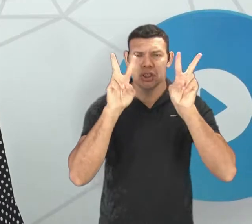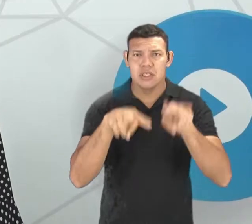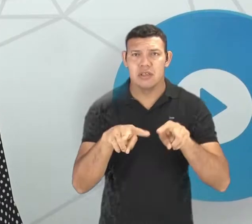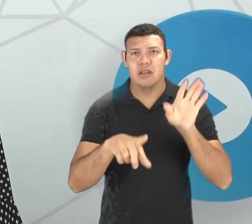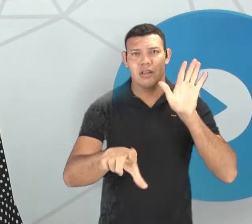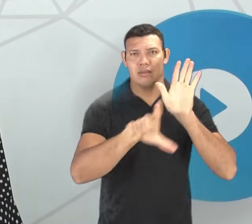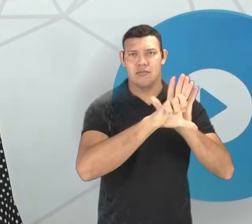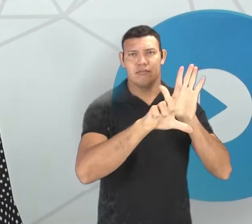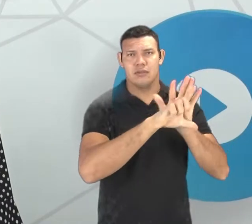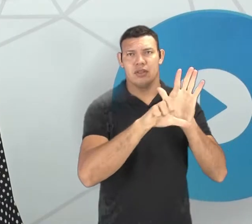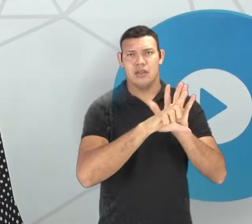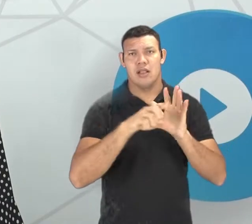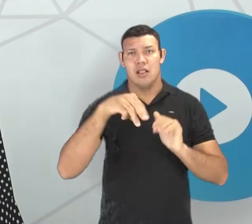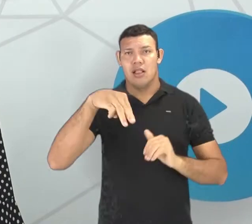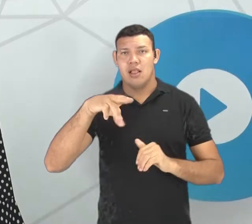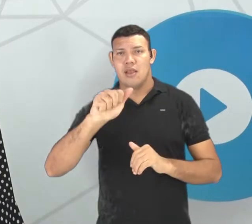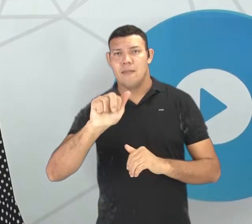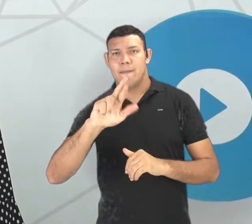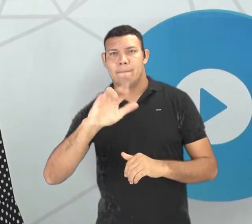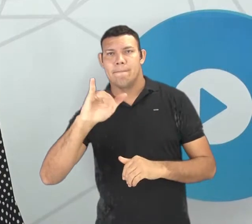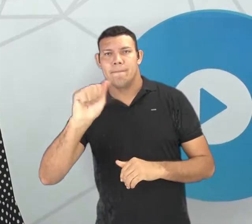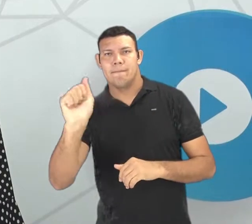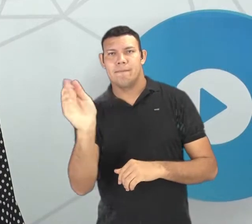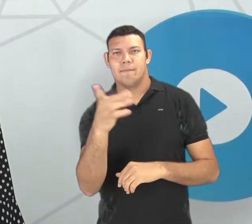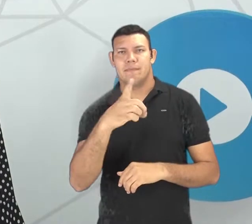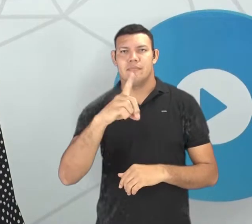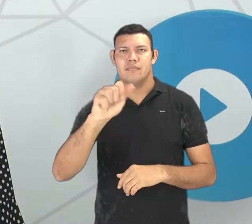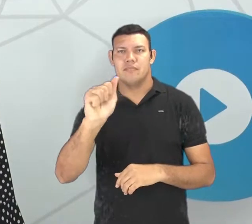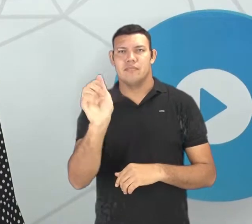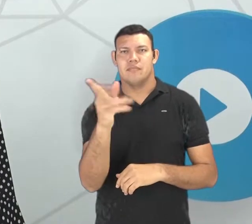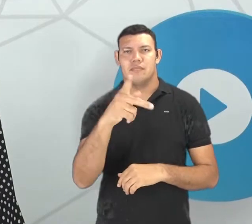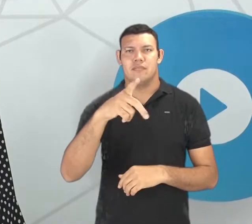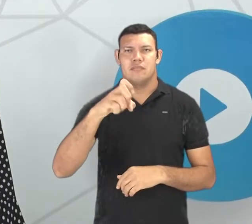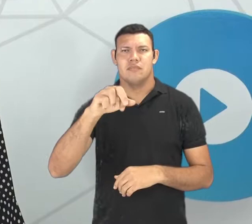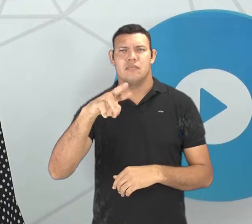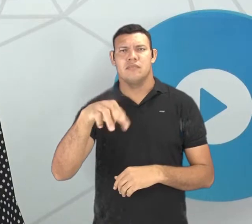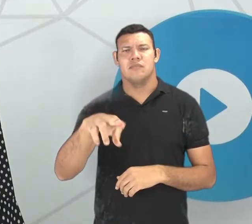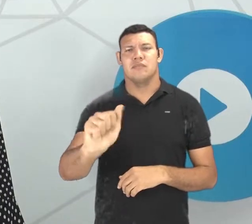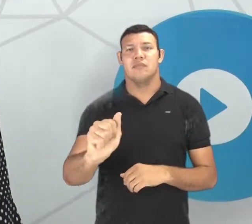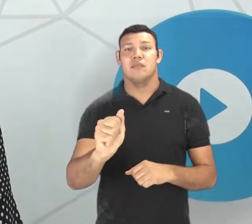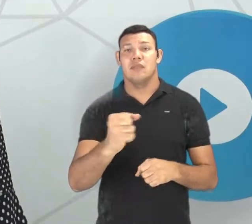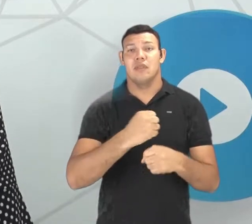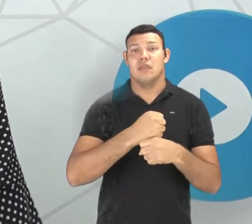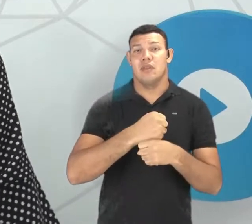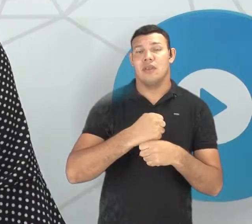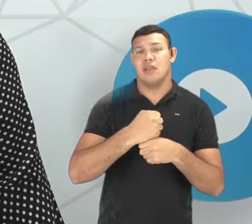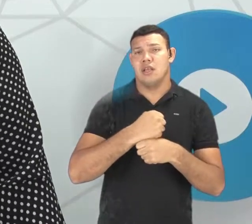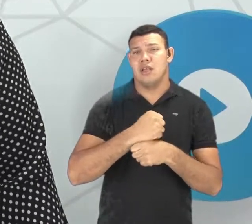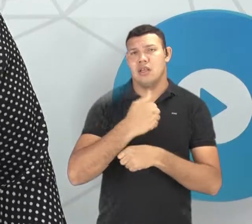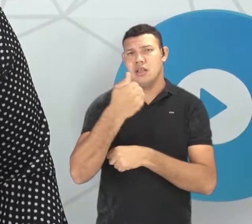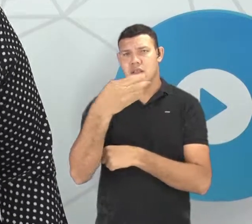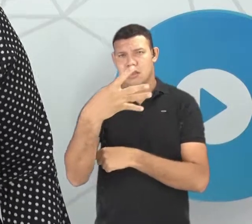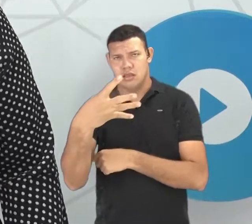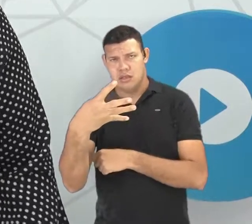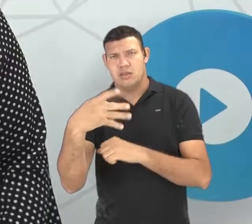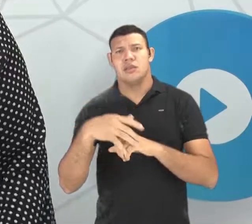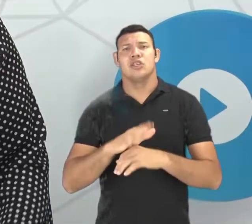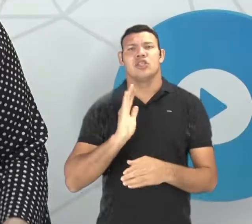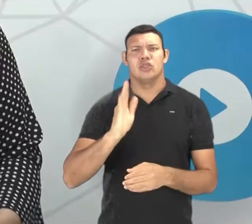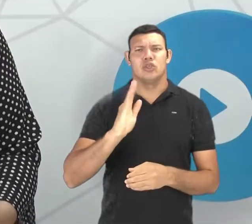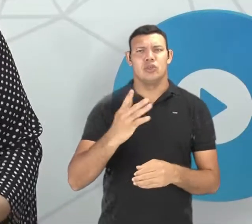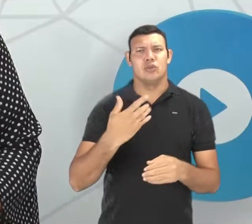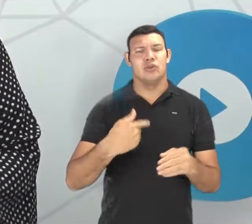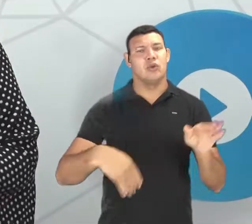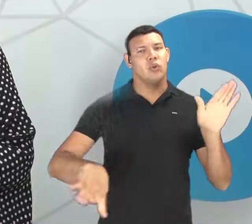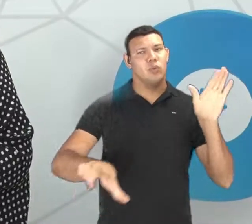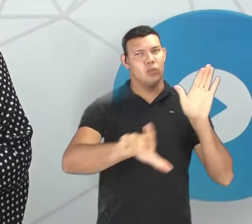lei federal que há 14 anos ela foi sancionada pelo governo federal da época para